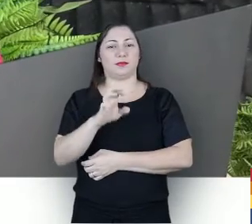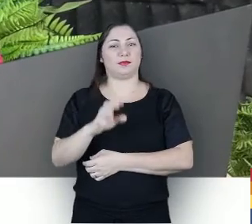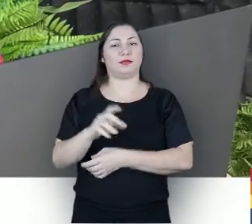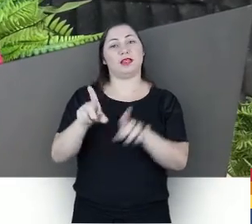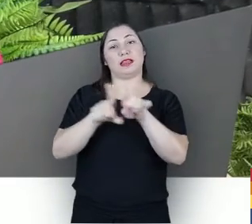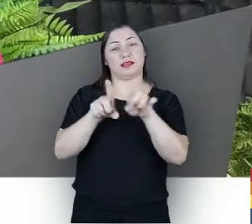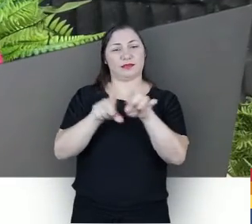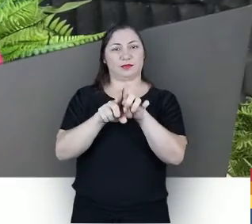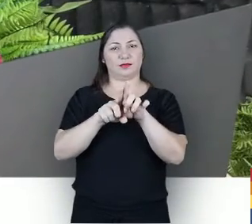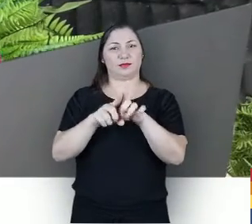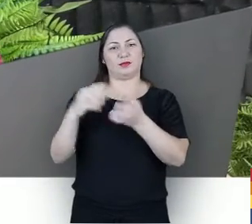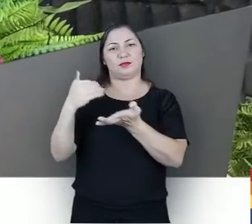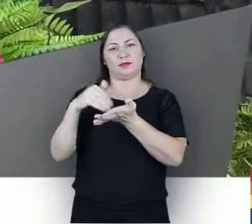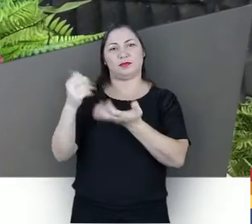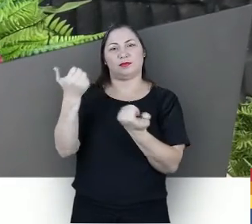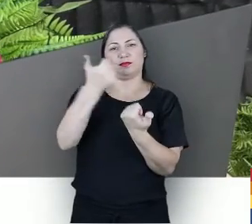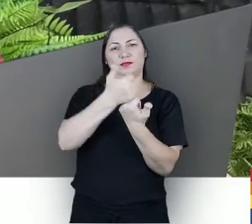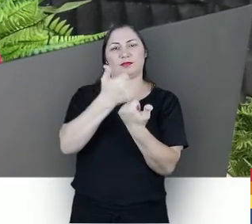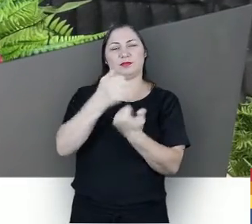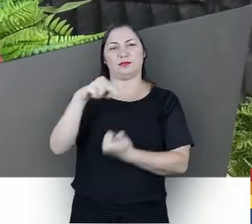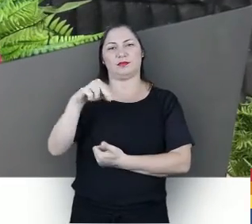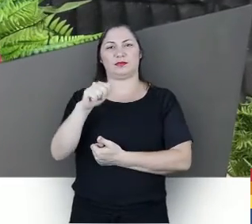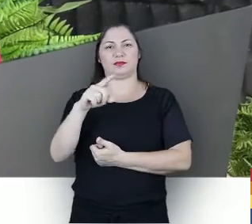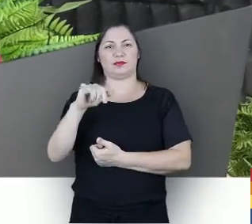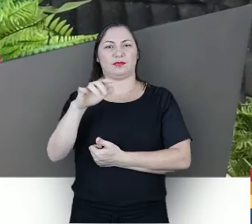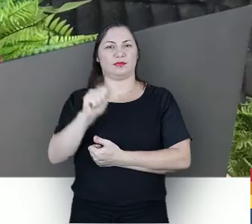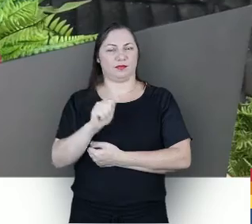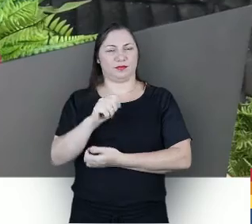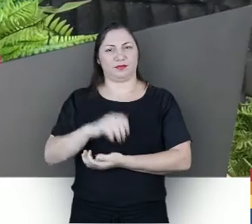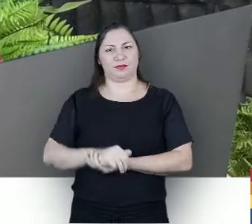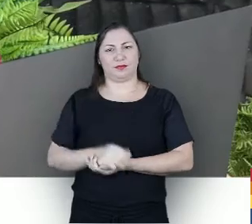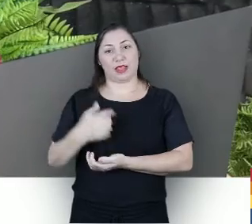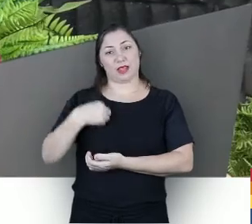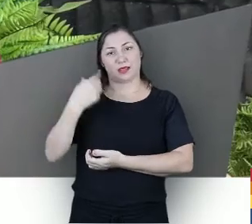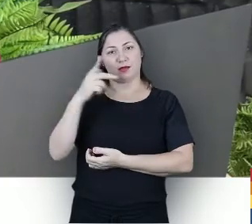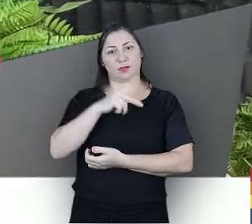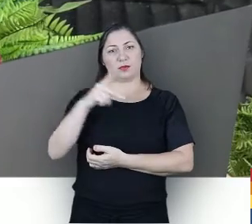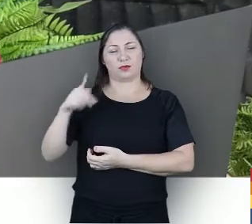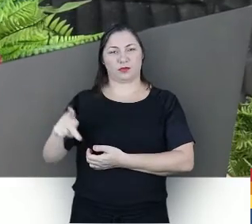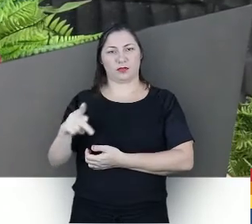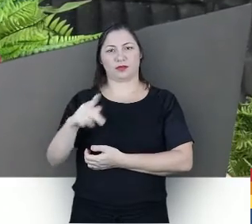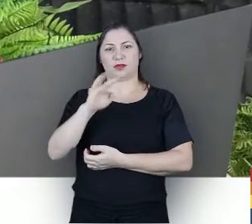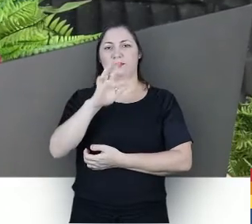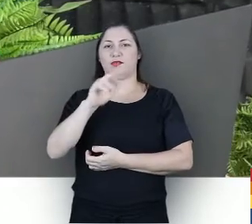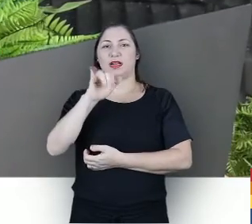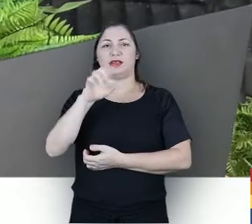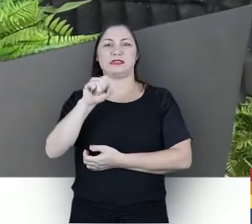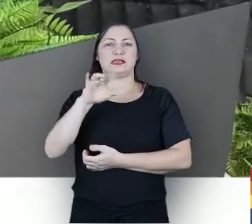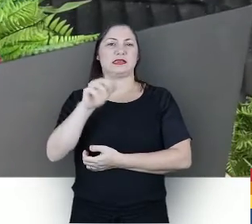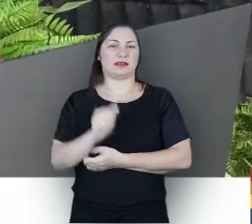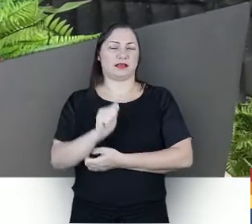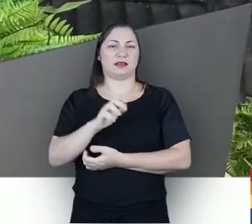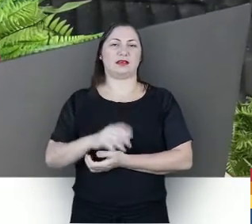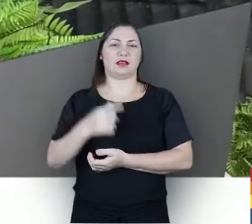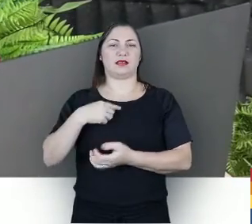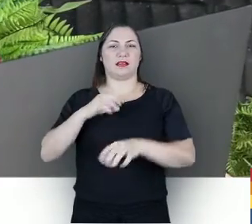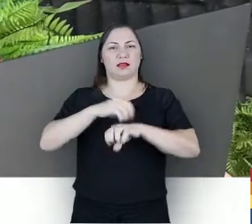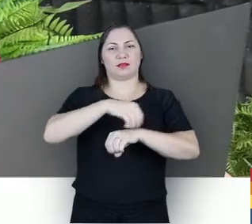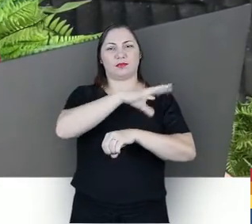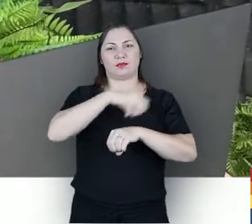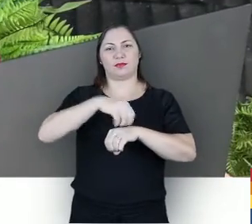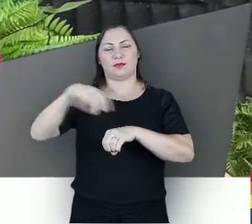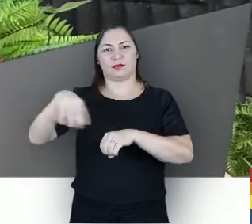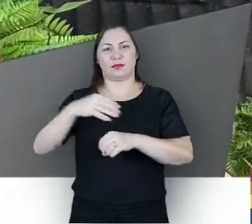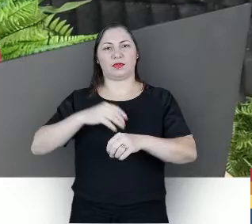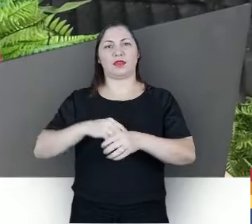professora Francisca Imaculada, serei mediadora dessa mesa. Sou formada em letras, língua portuguesa, com mestrado também na mesma